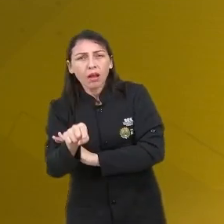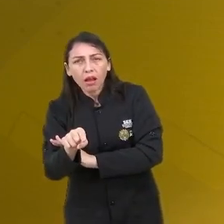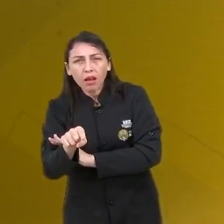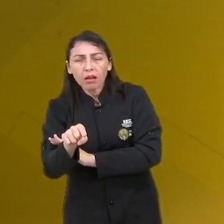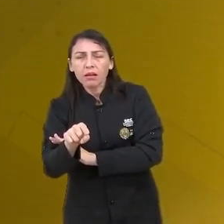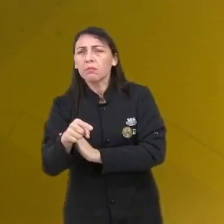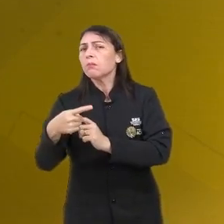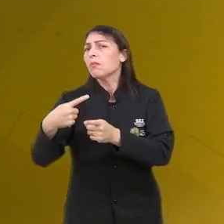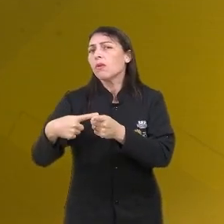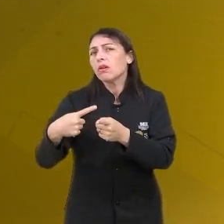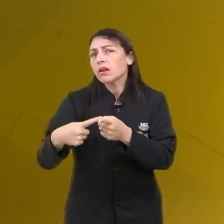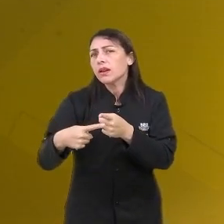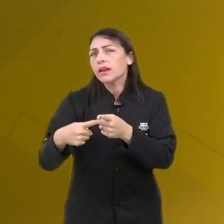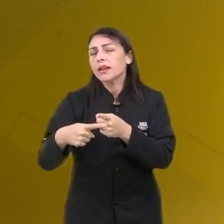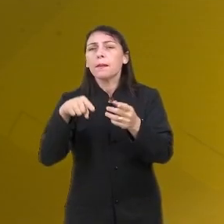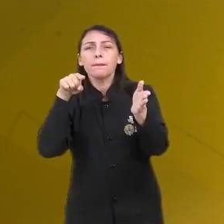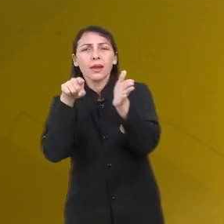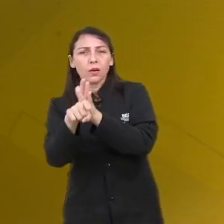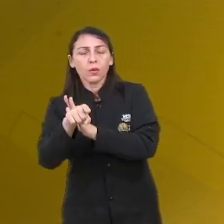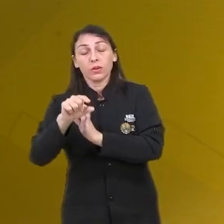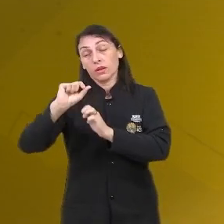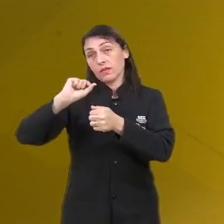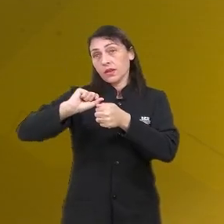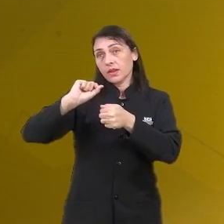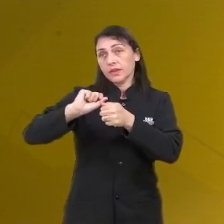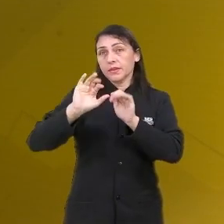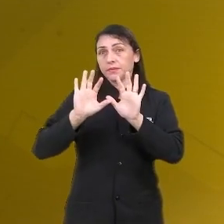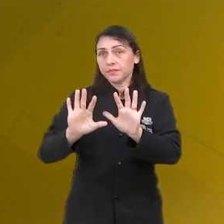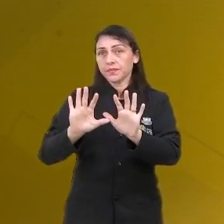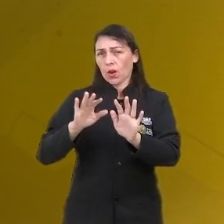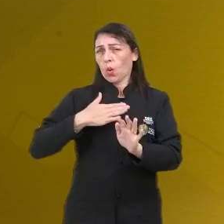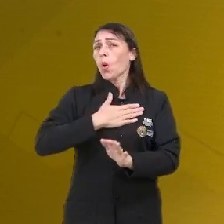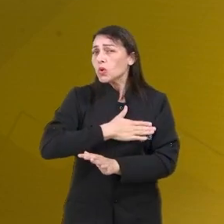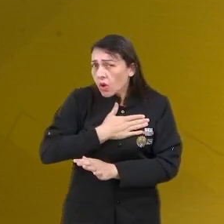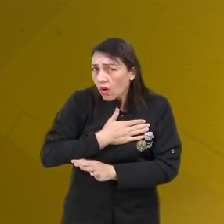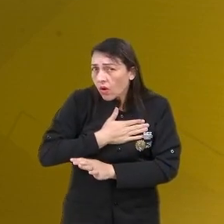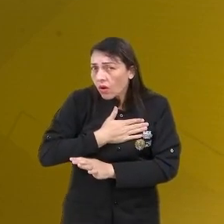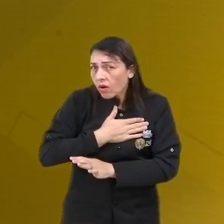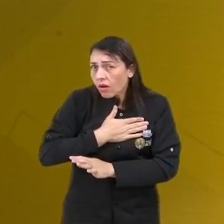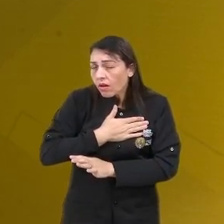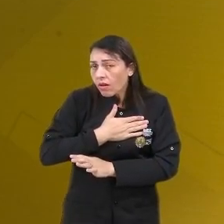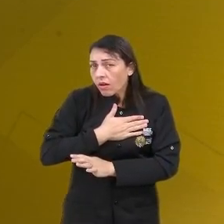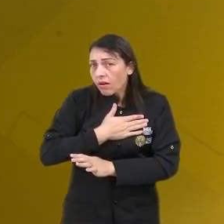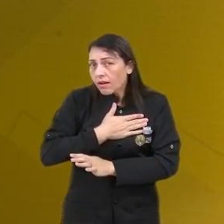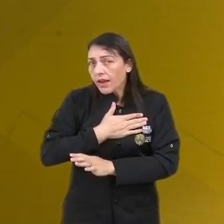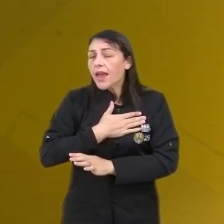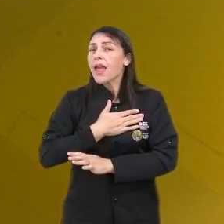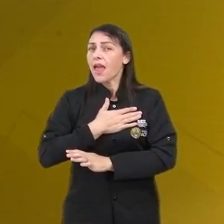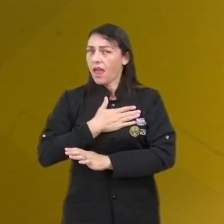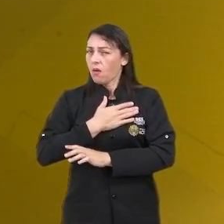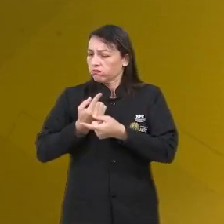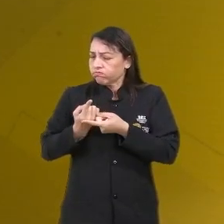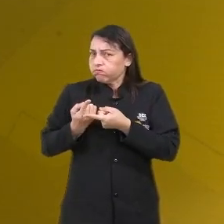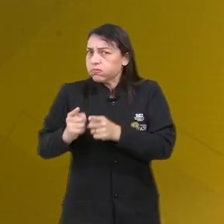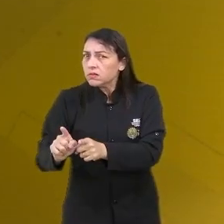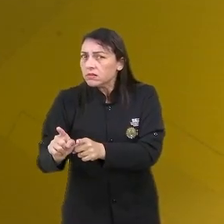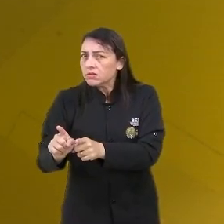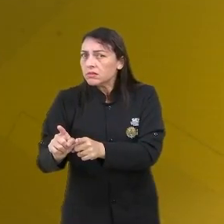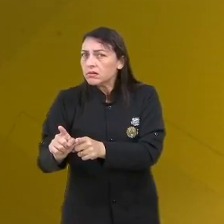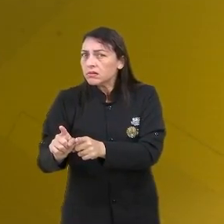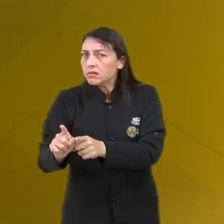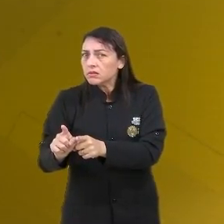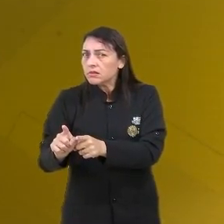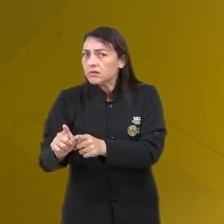Por quê? Lá na questão ele faz assim, te gostou? Será que isso é uma provocação?